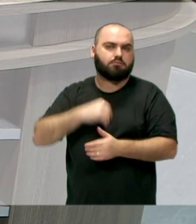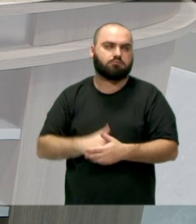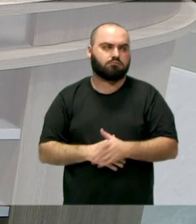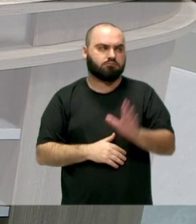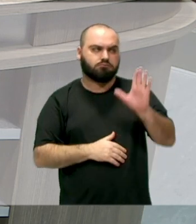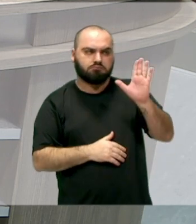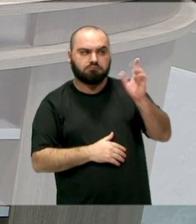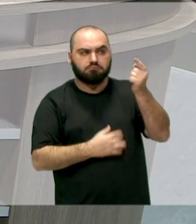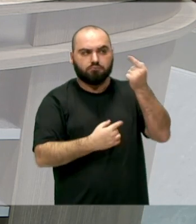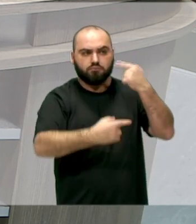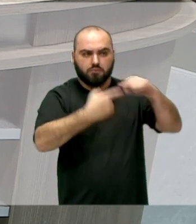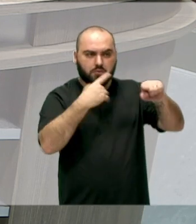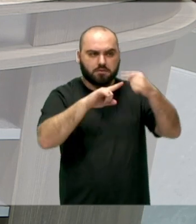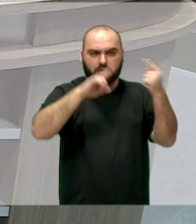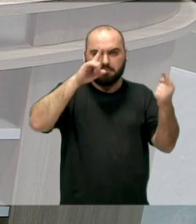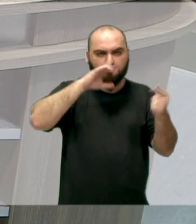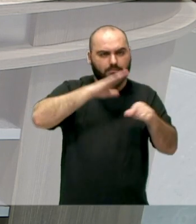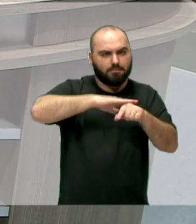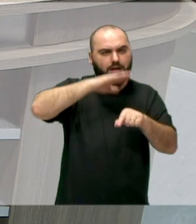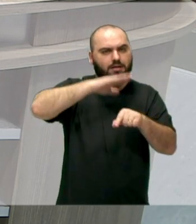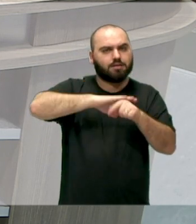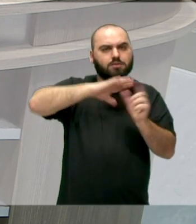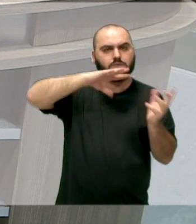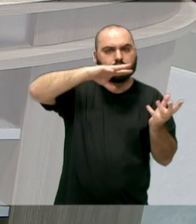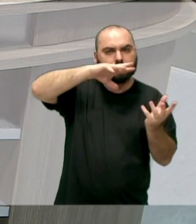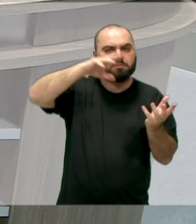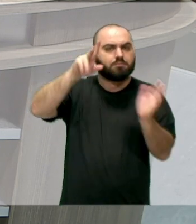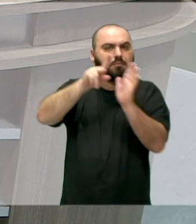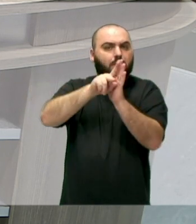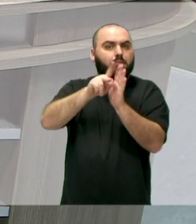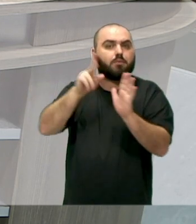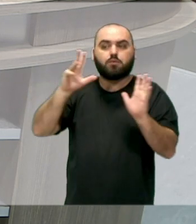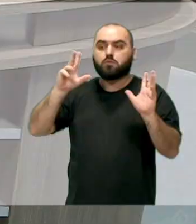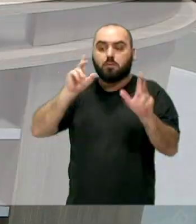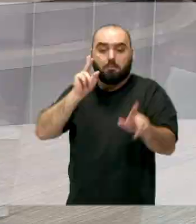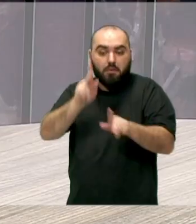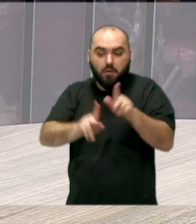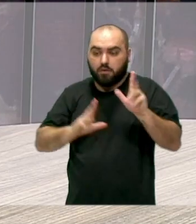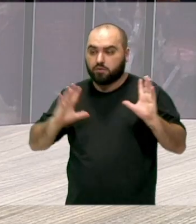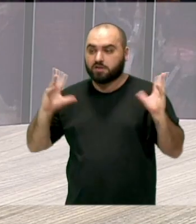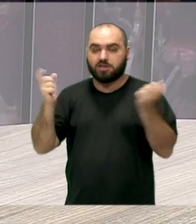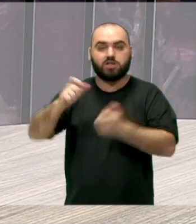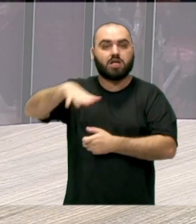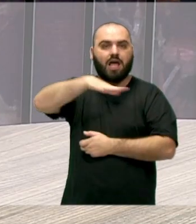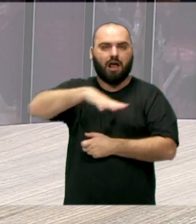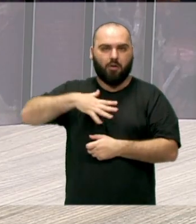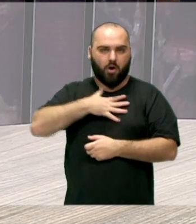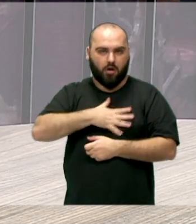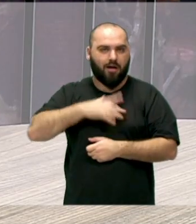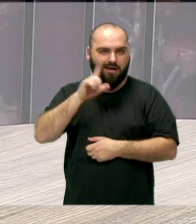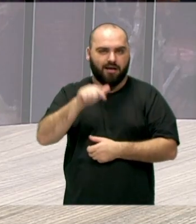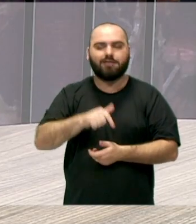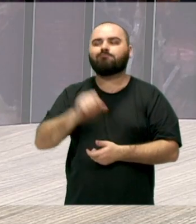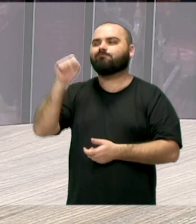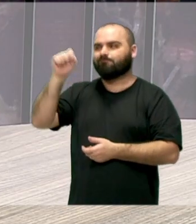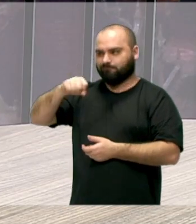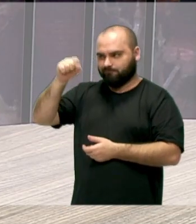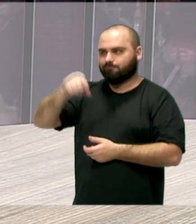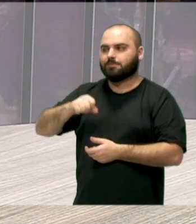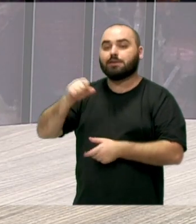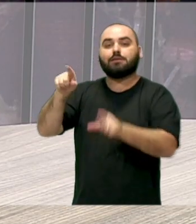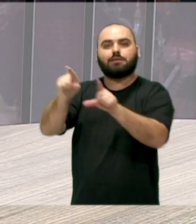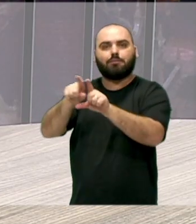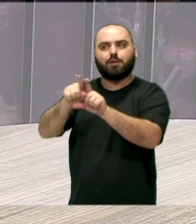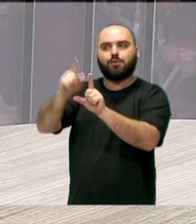uma música um pouco mais universal e urbana. Isso, né? e inclusive essa influência do jazz mesmo,